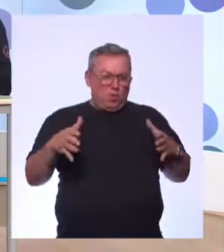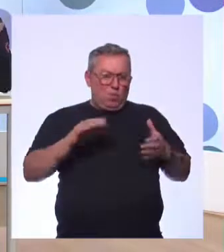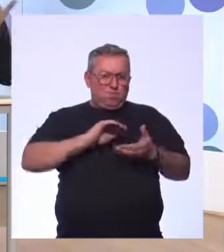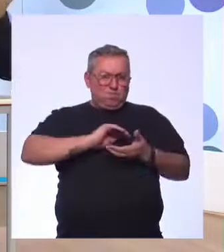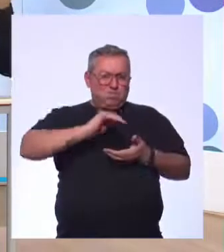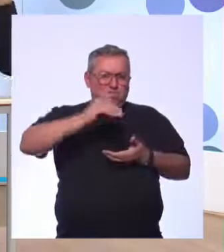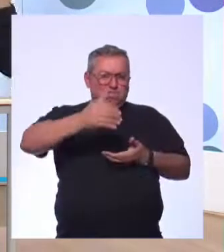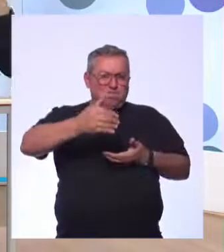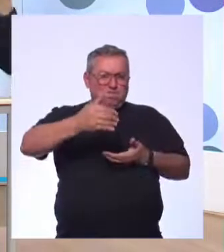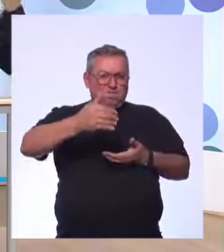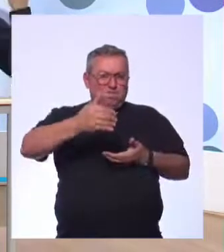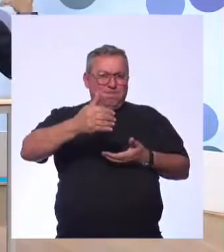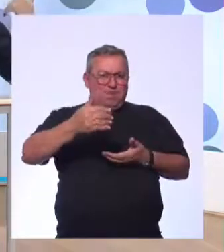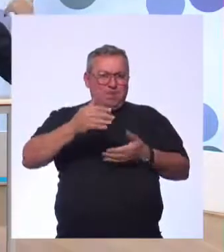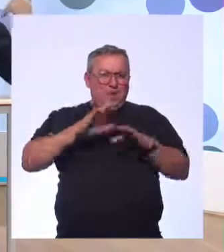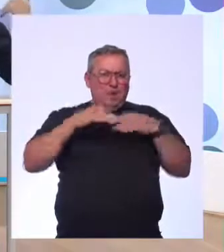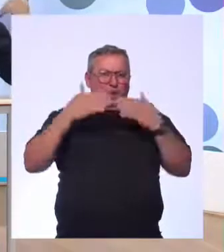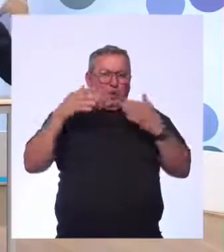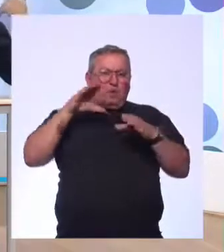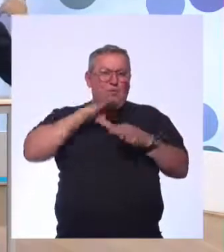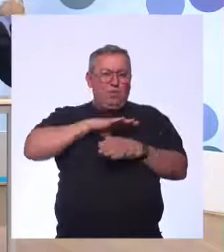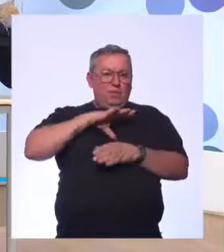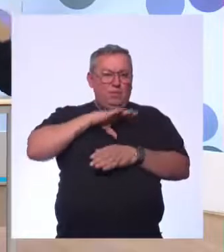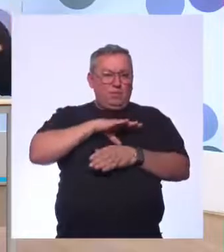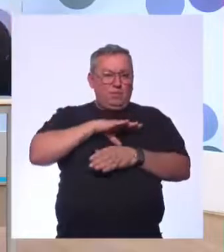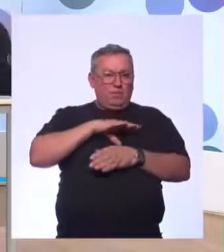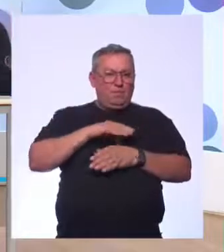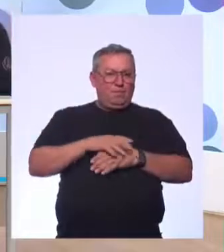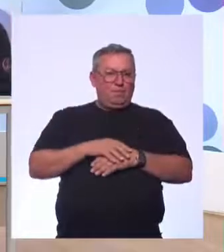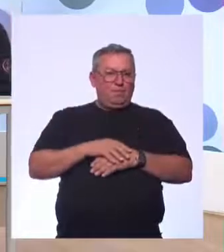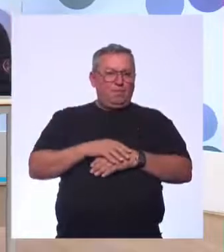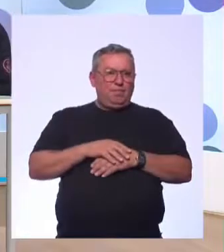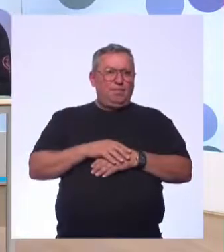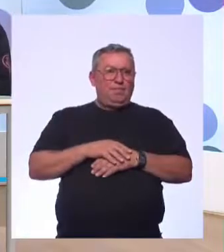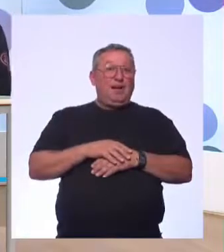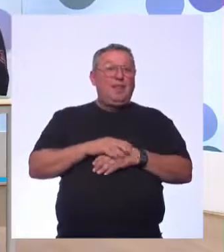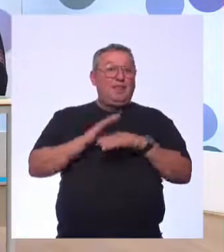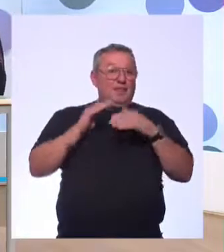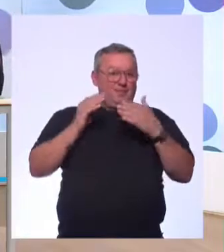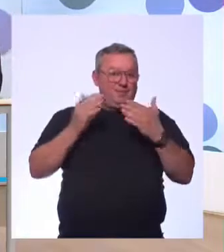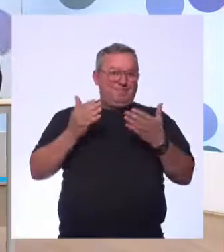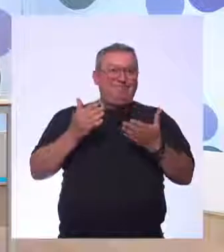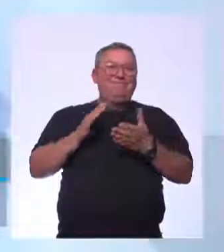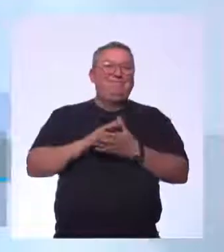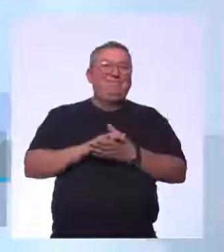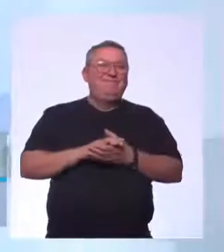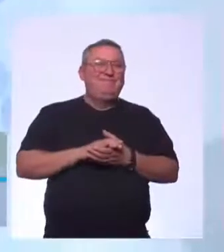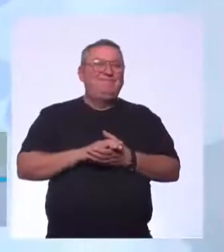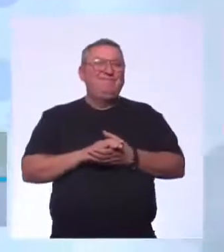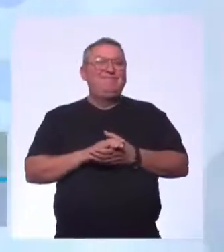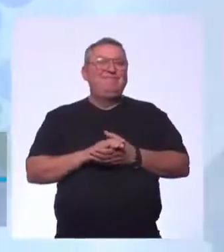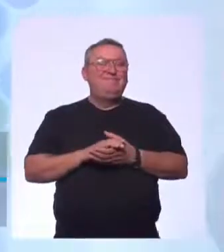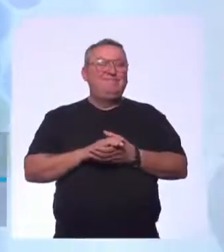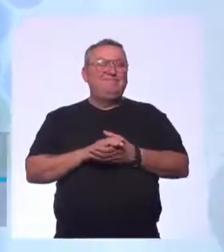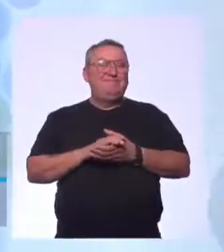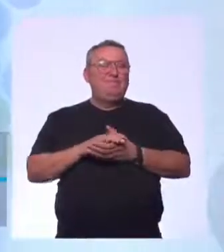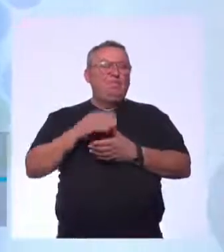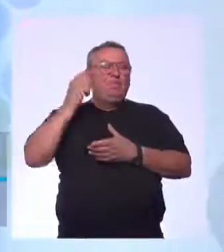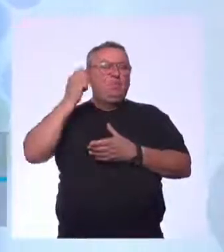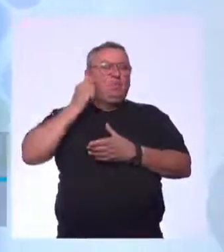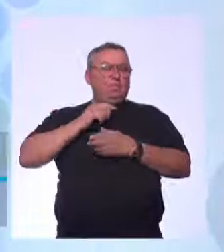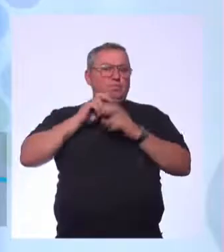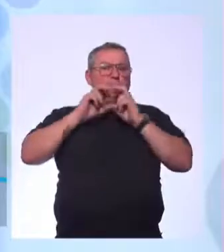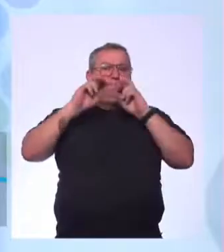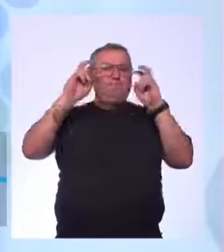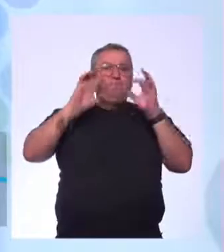professor, no navio, quando eles vieram lá de Portugal para cá? então, vamos lá. Dom Pedro, ele proclamou